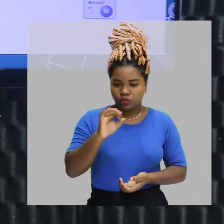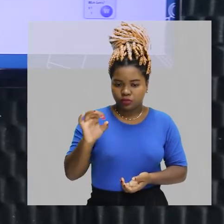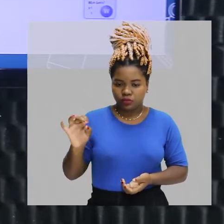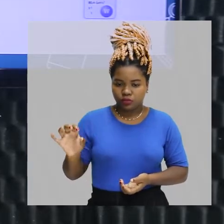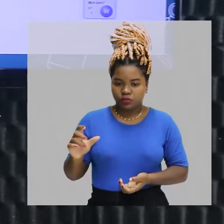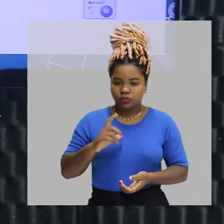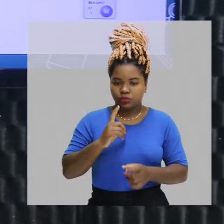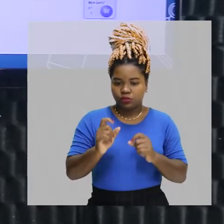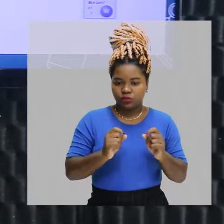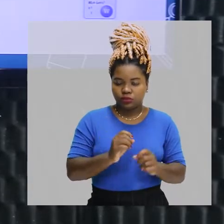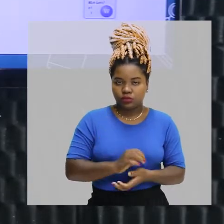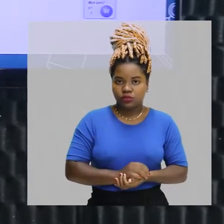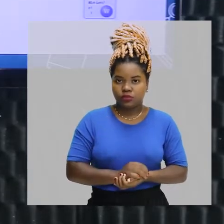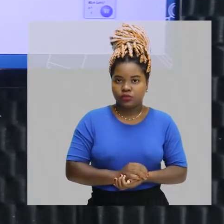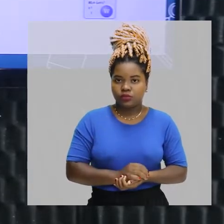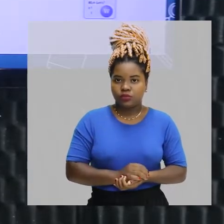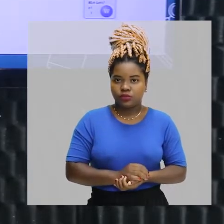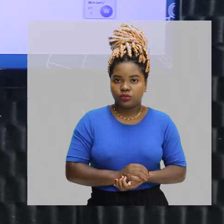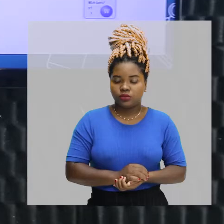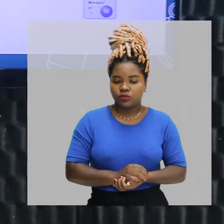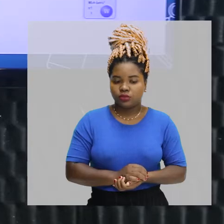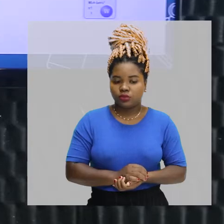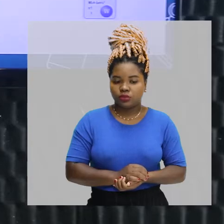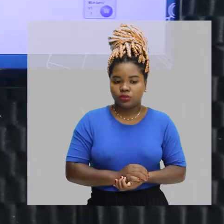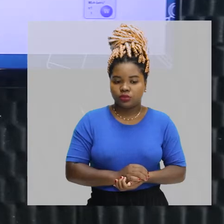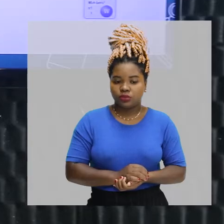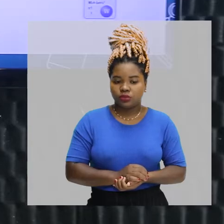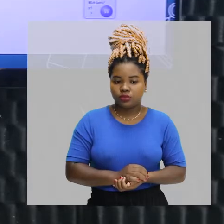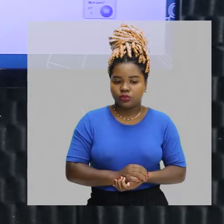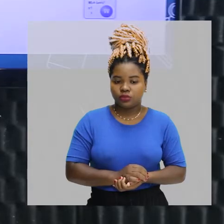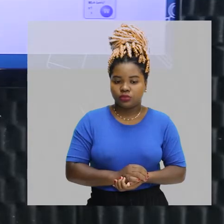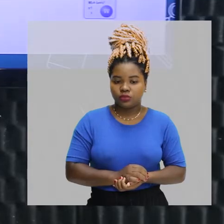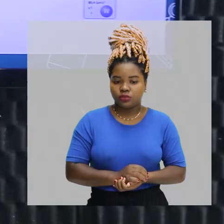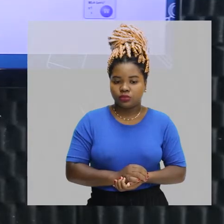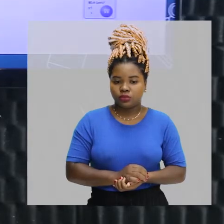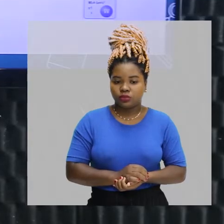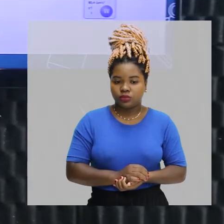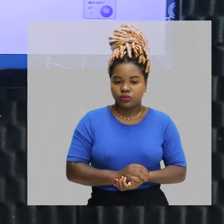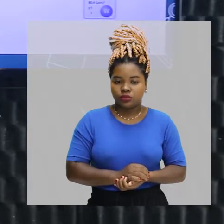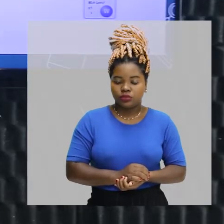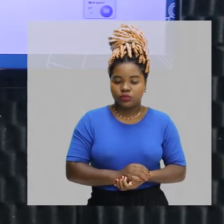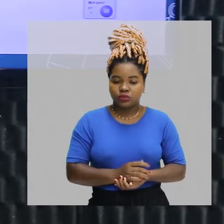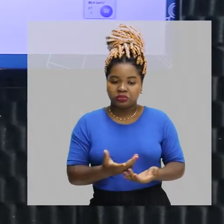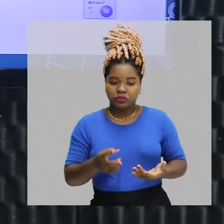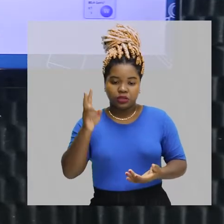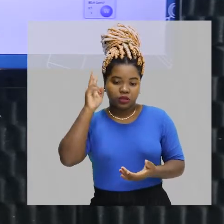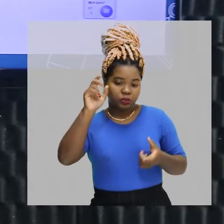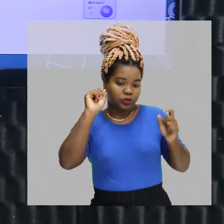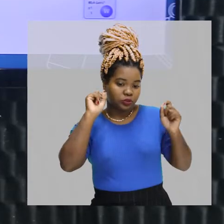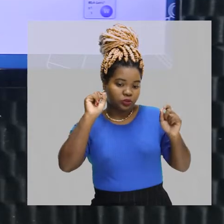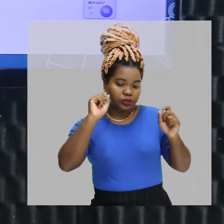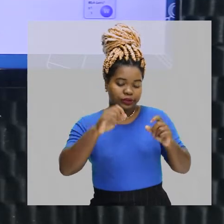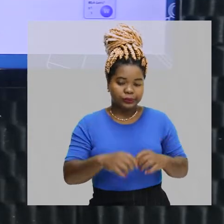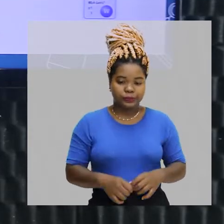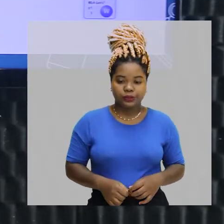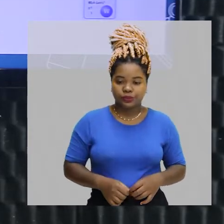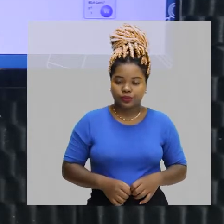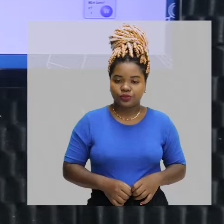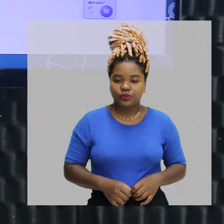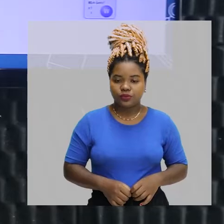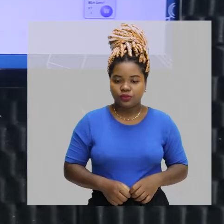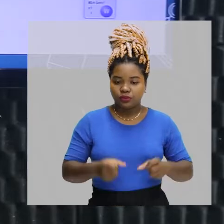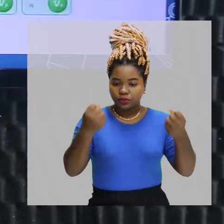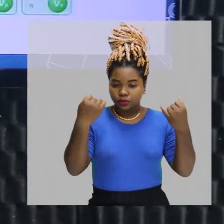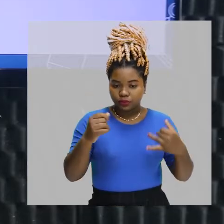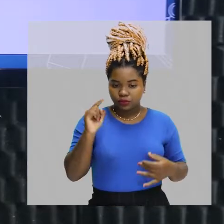nós temos aí a presença, né, de um desses bósons, tá ok? Lembrando lá que nós